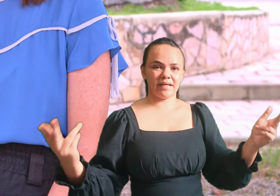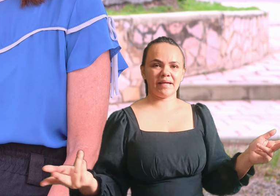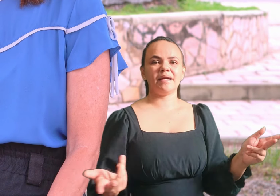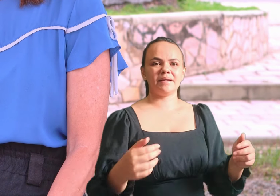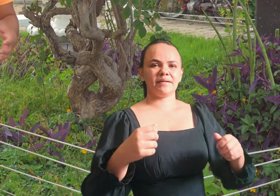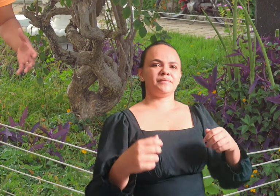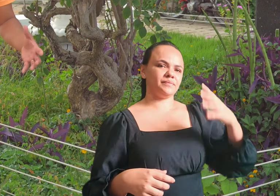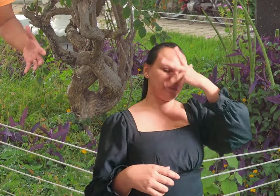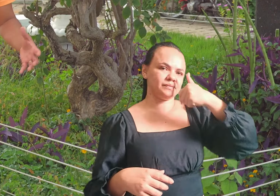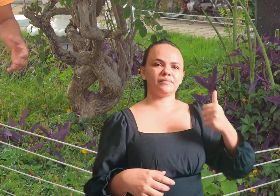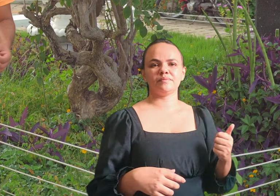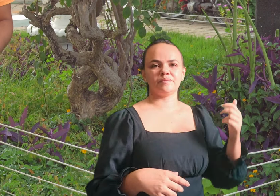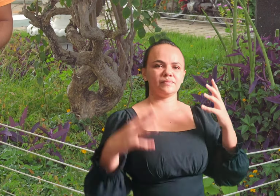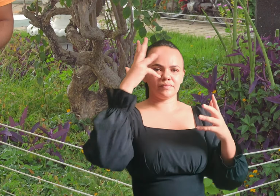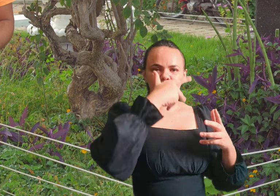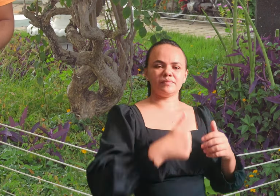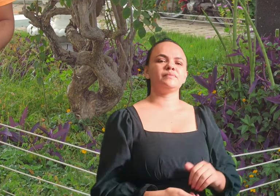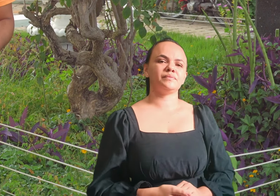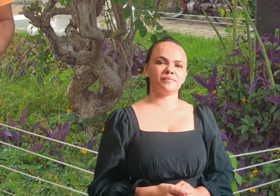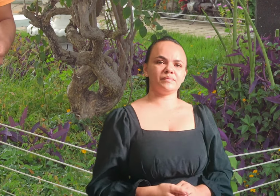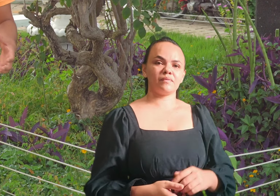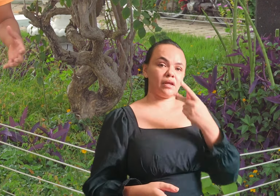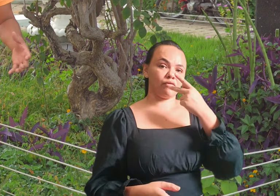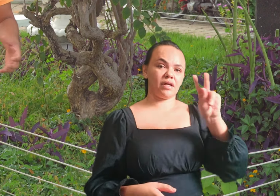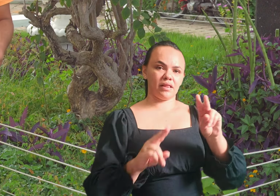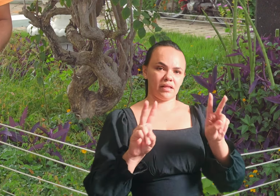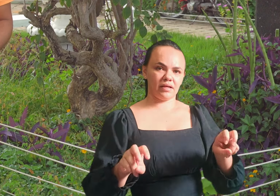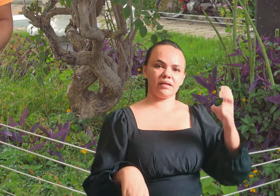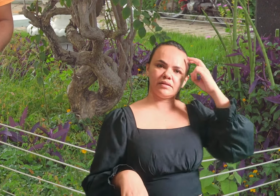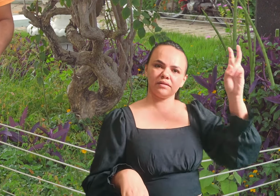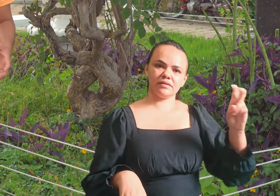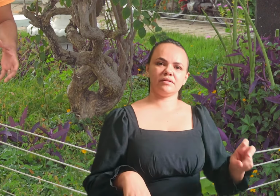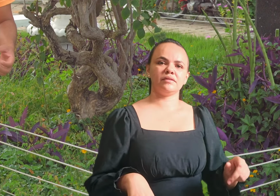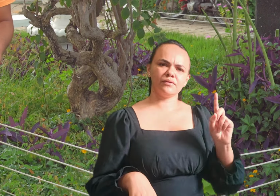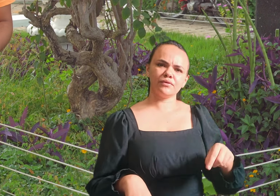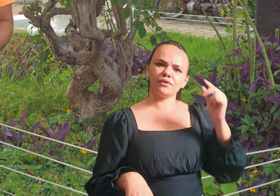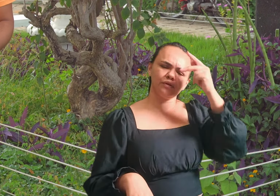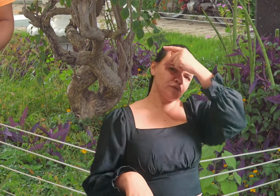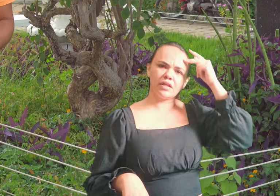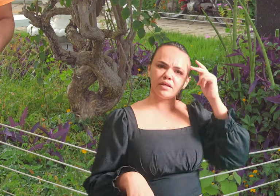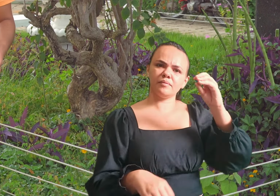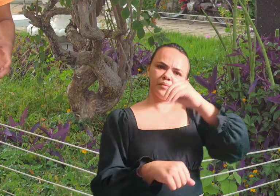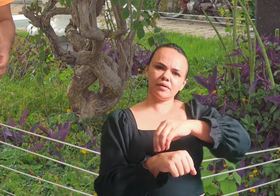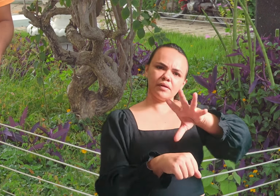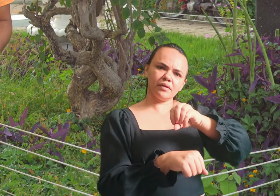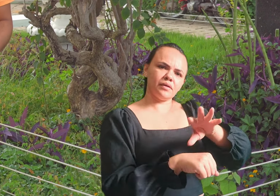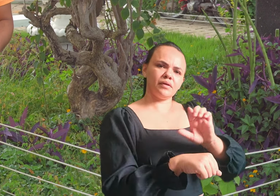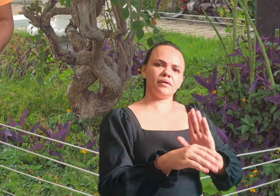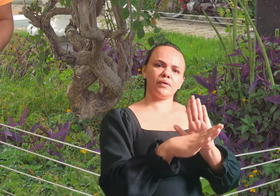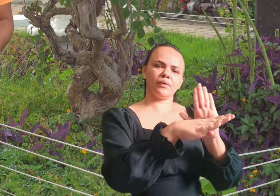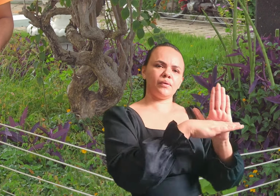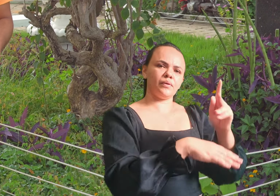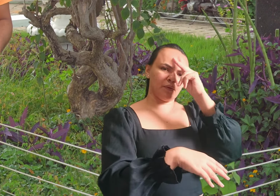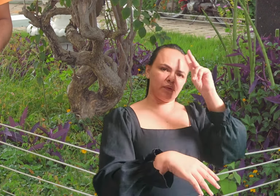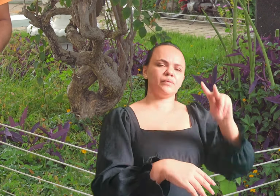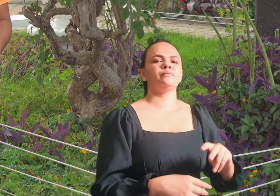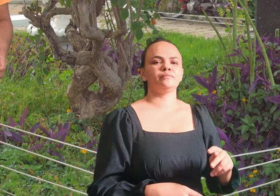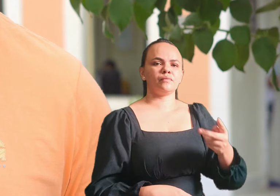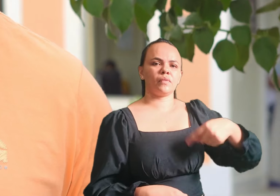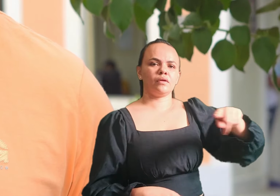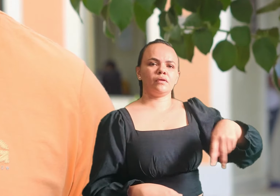bonito falar de cultura é falar de pessoas que contribuíram com a nossa história